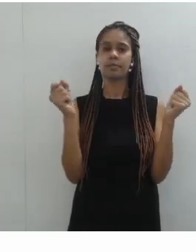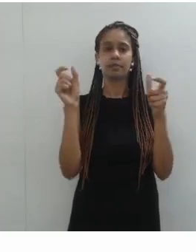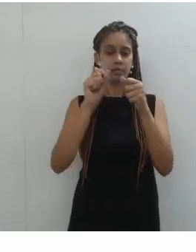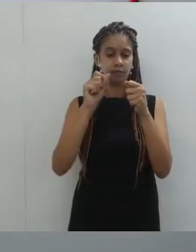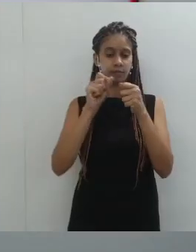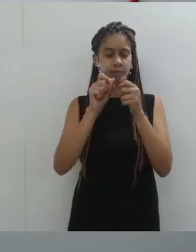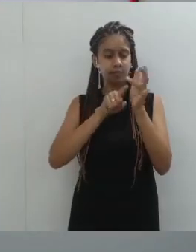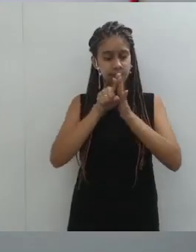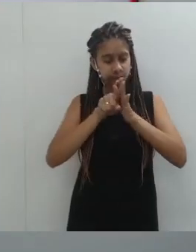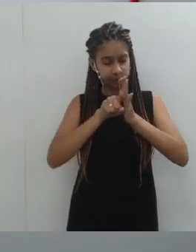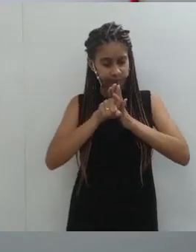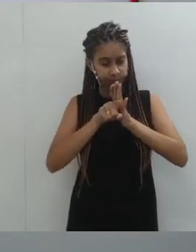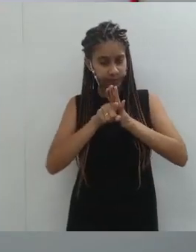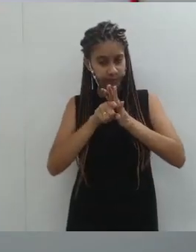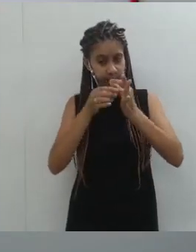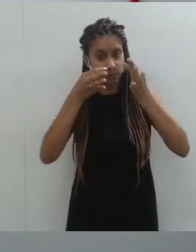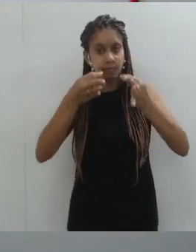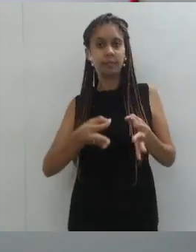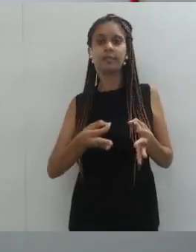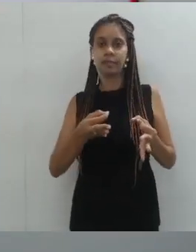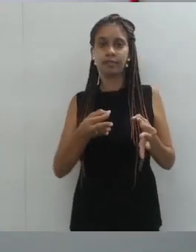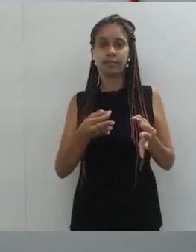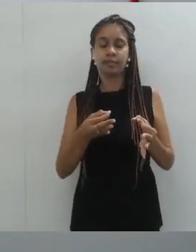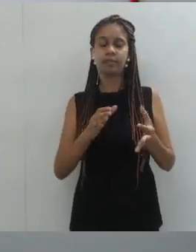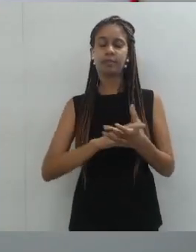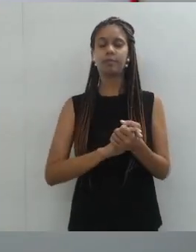uma investigação precisa, uma